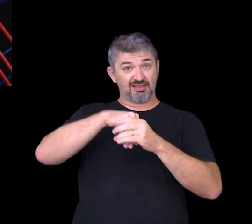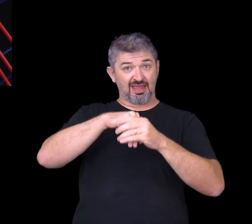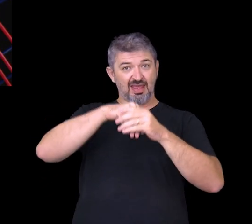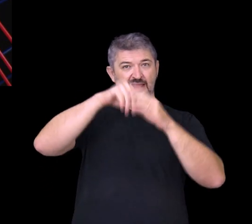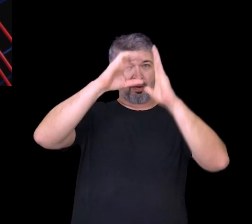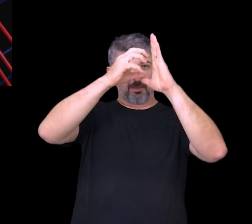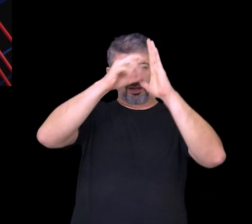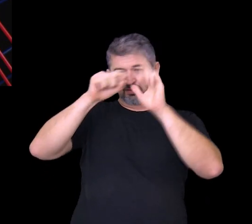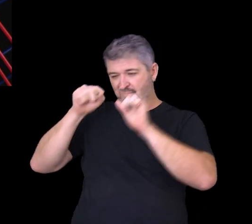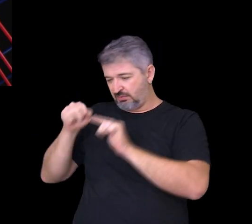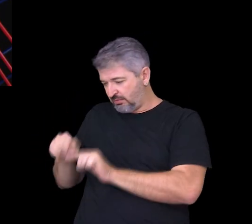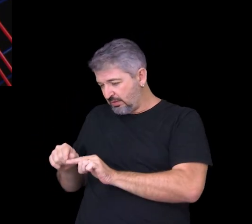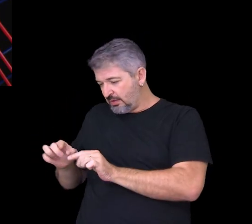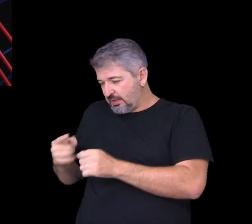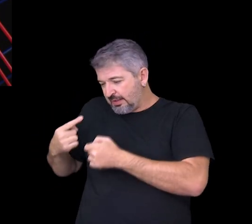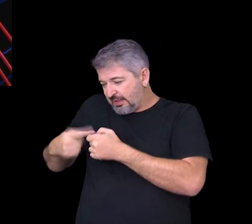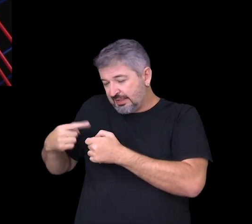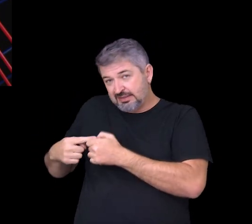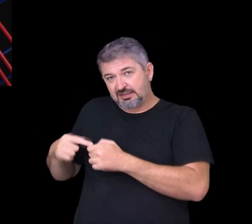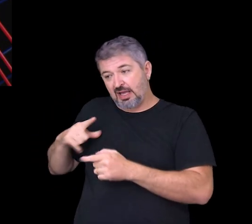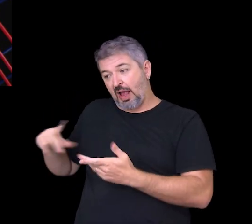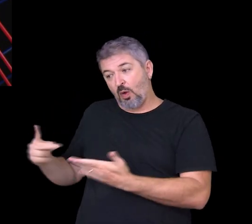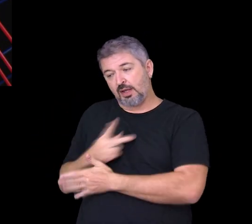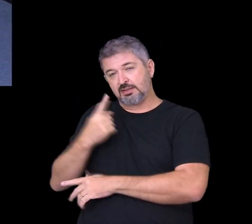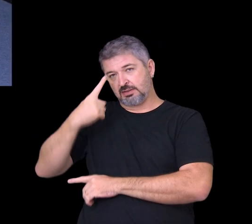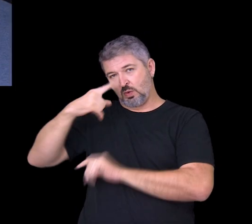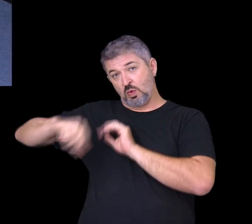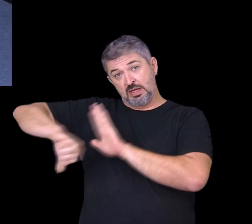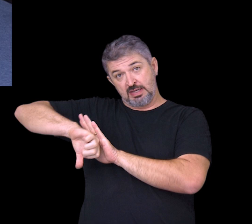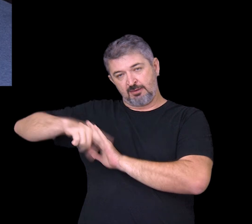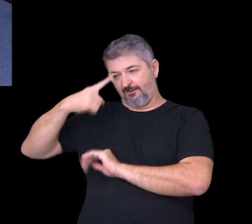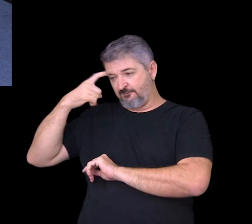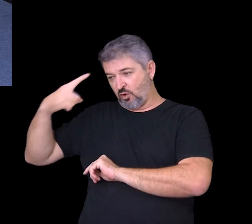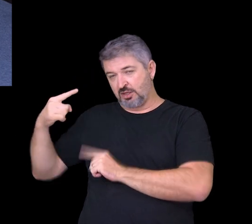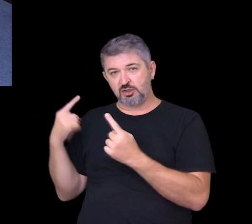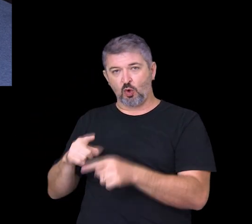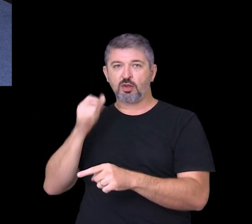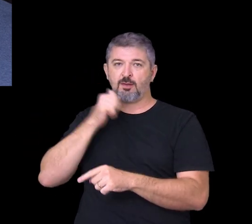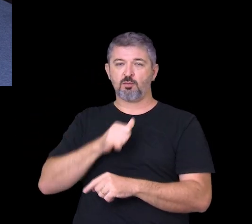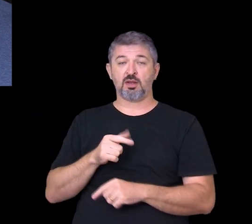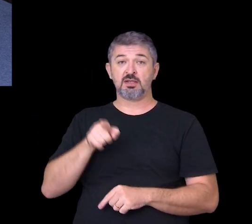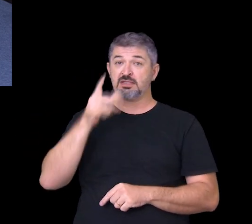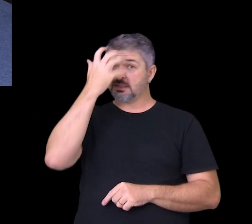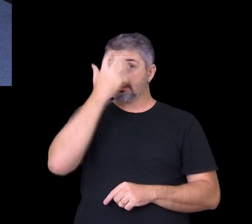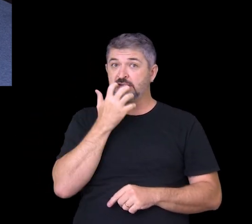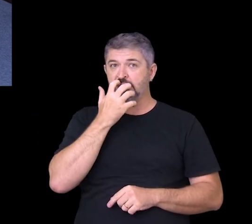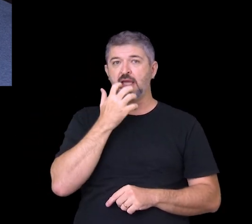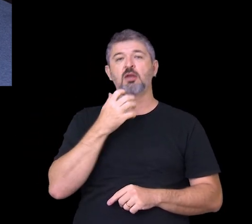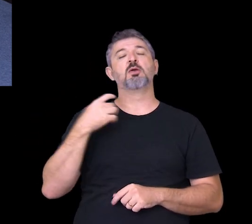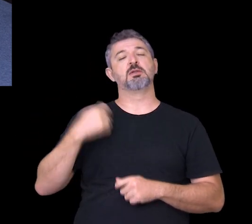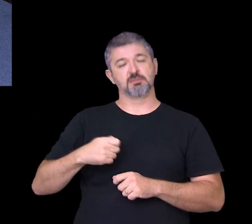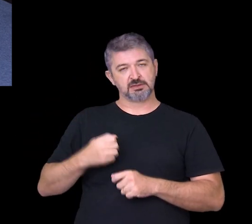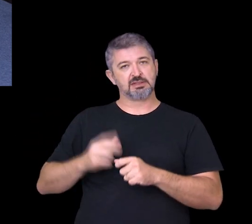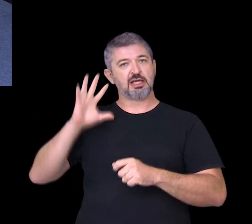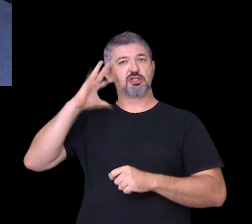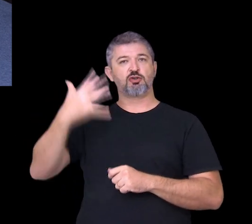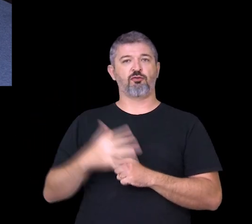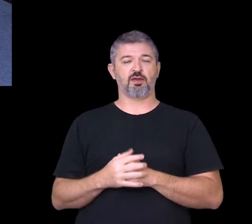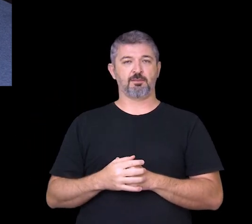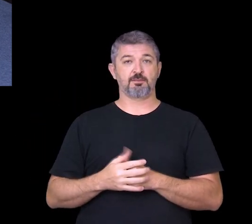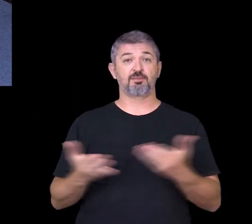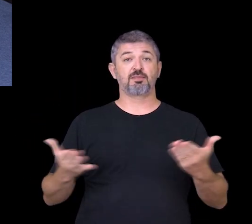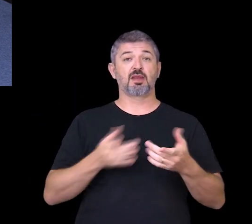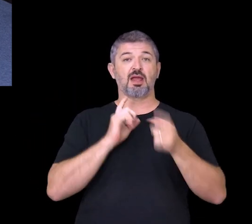quadro dele tem uma pessoa cometendo um crime. E esse crime é sério, precisa ser tratado, e esse trabalho que tem